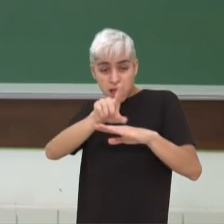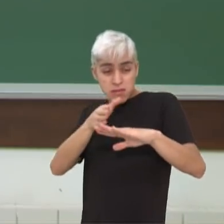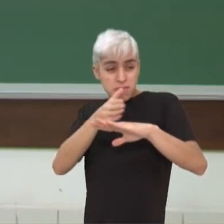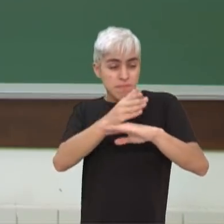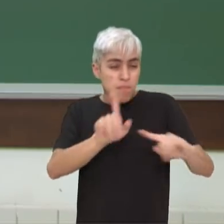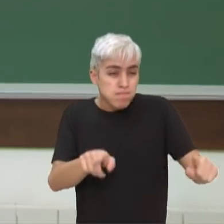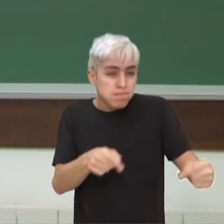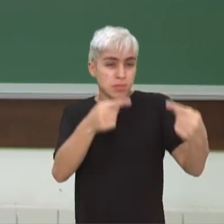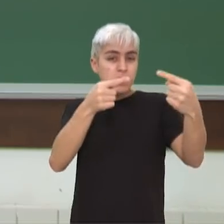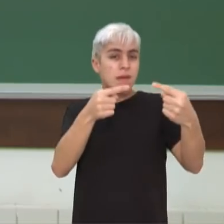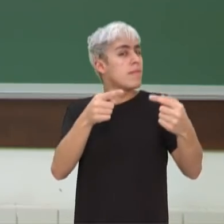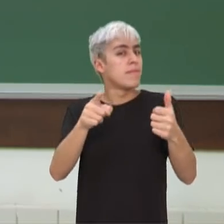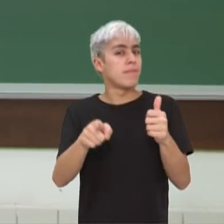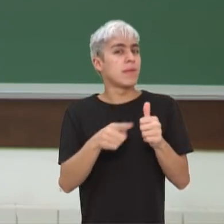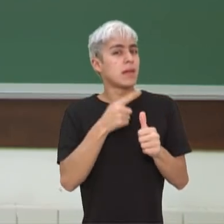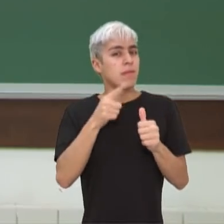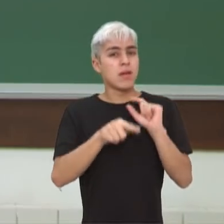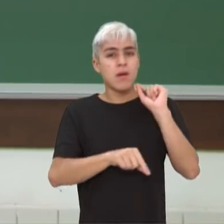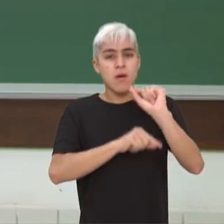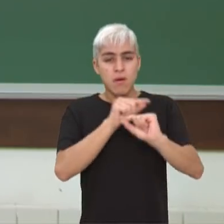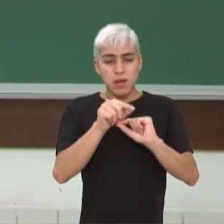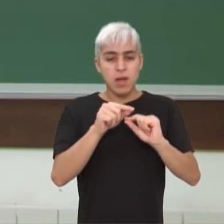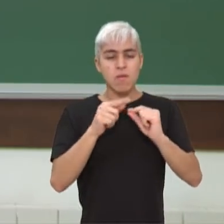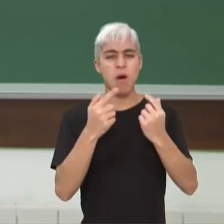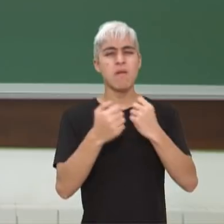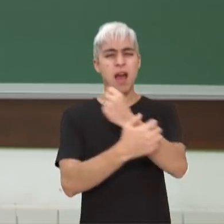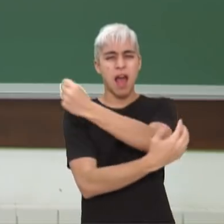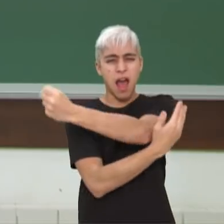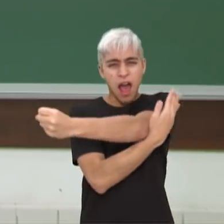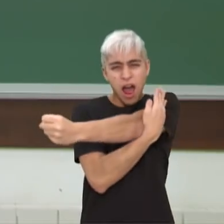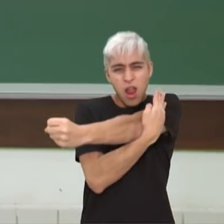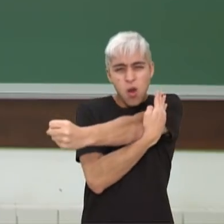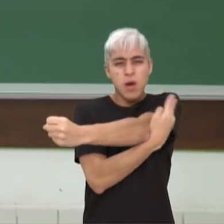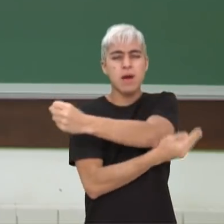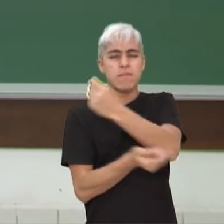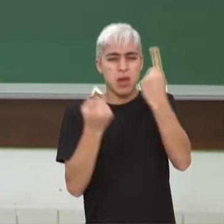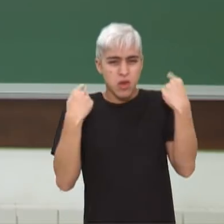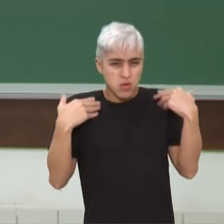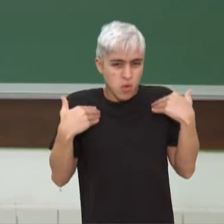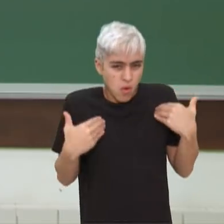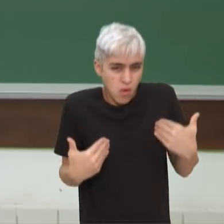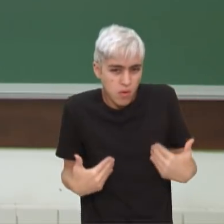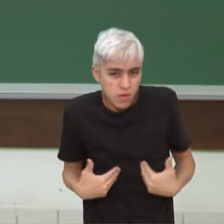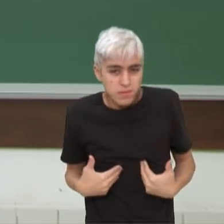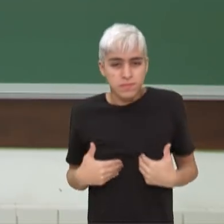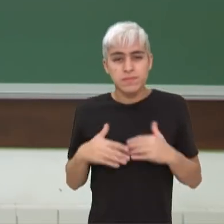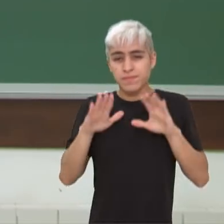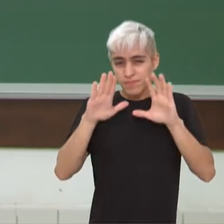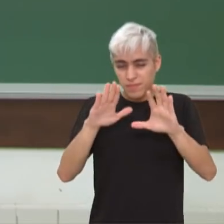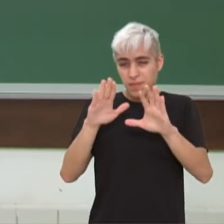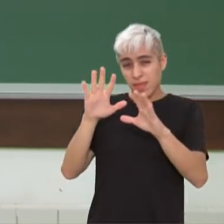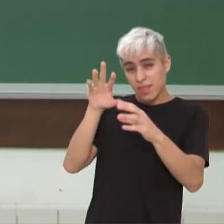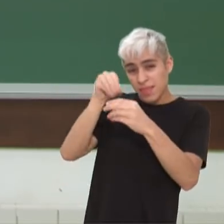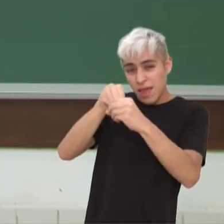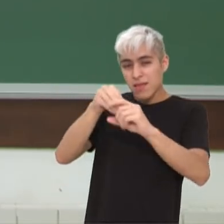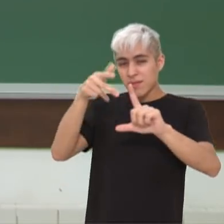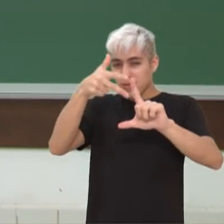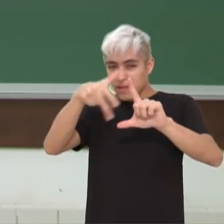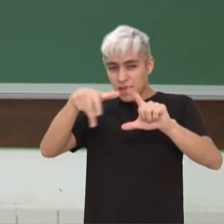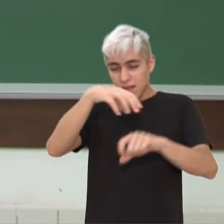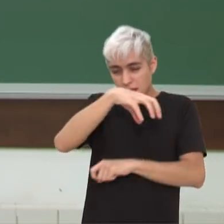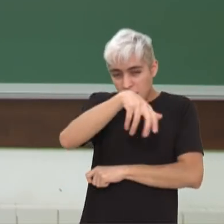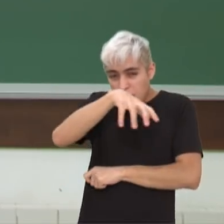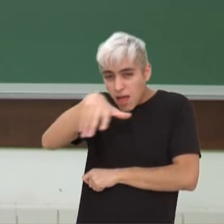batalha, ele também faz ali algumas atividades de alongamento. Em alguns momentos, eles tratam também dentro desse universo de Dragon Ball que de